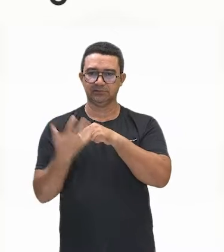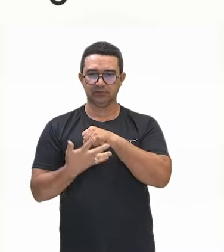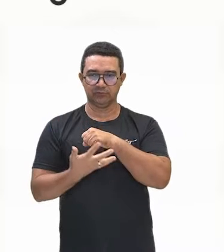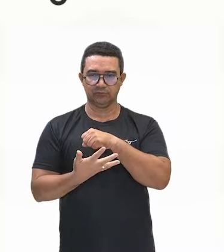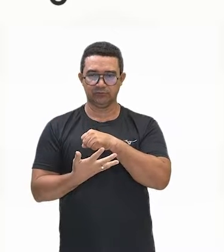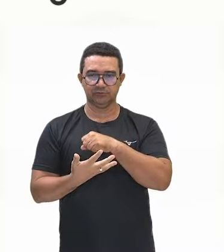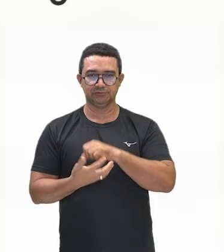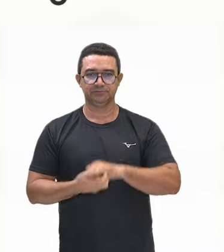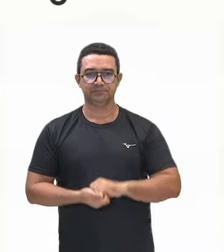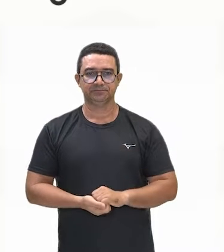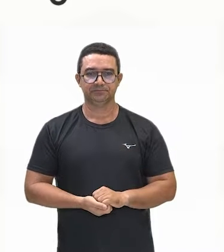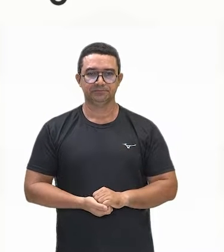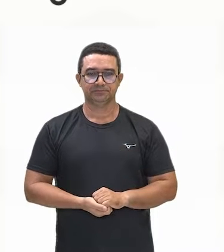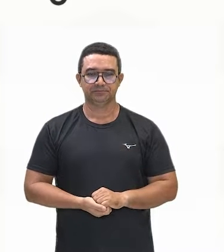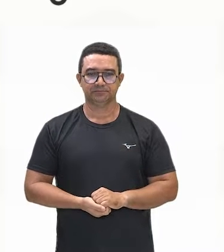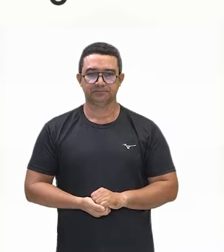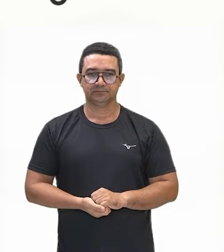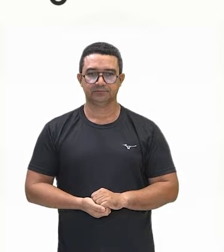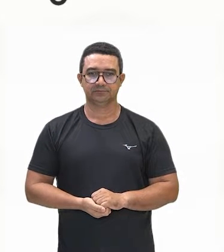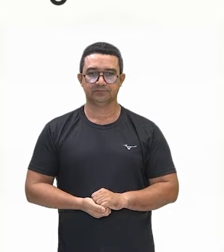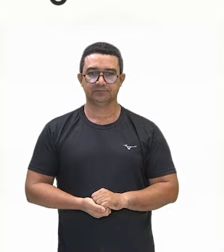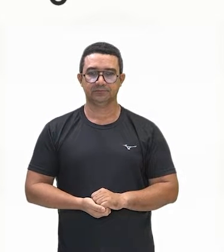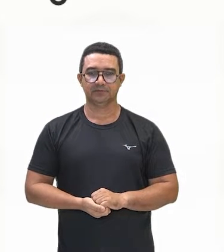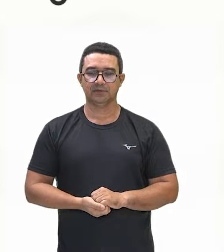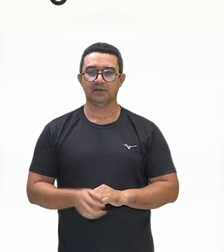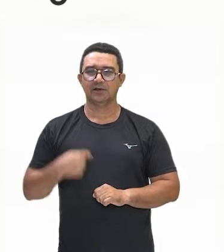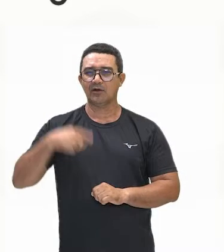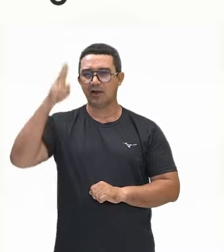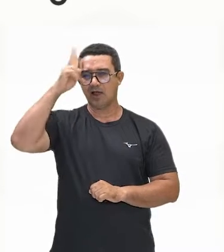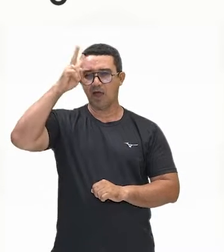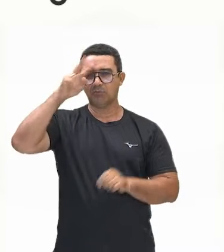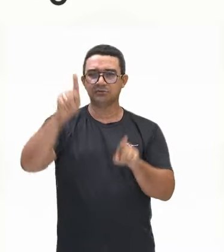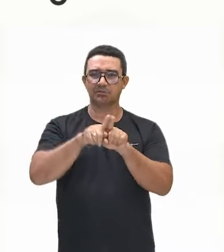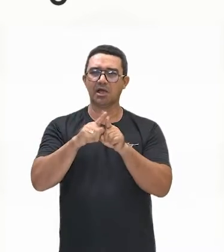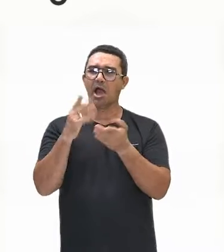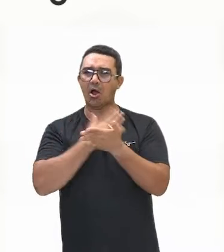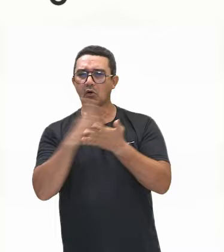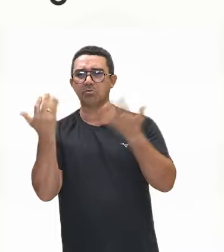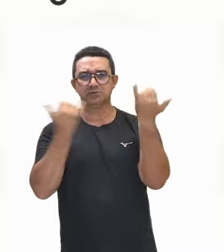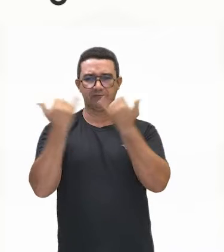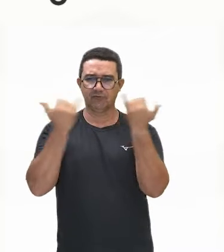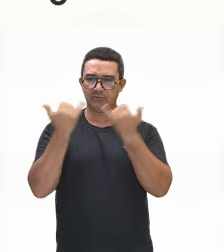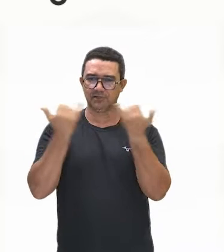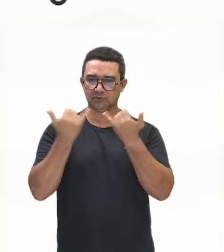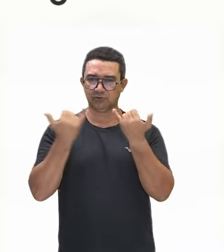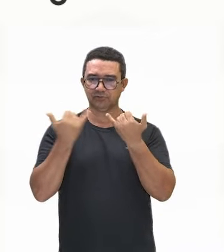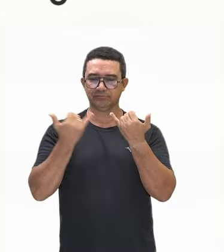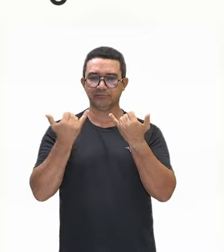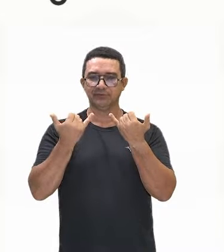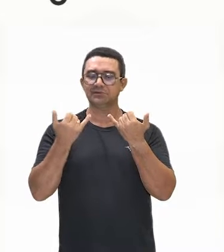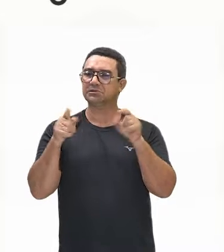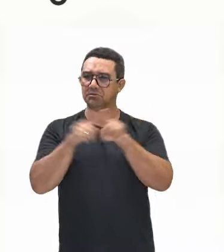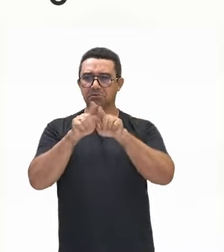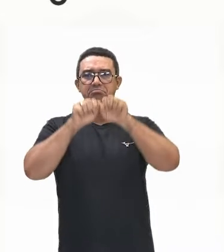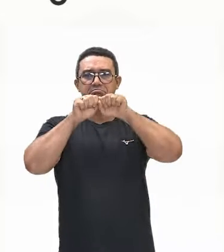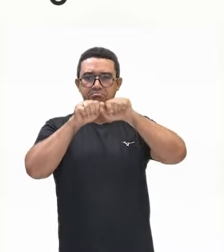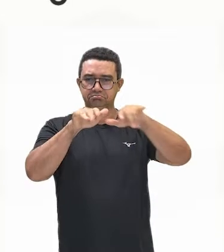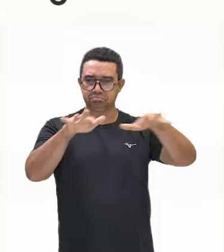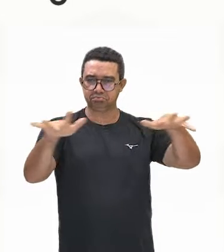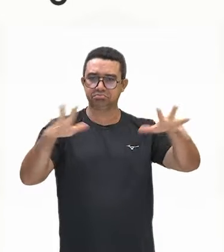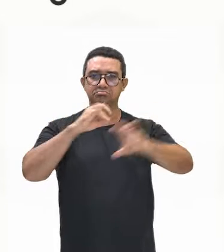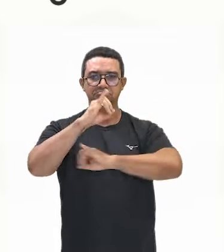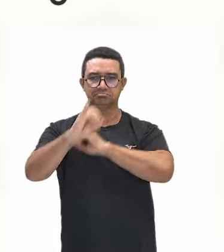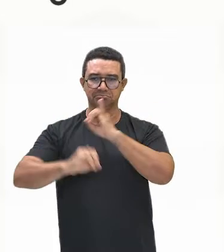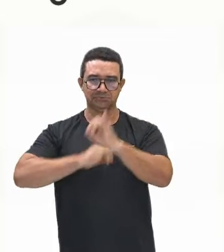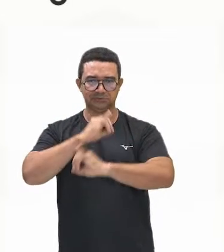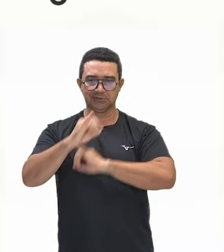algumas informações relacionadas a isso também circularam aí pela internet, Brazil was not chosen by the WHO. WHO